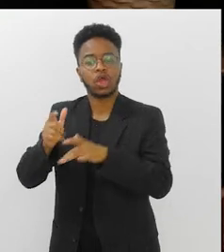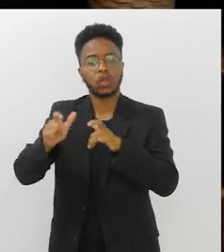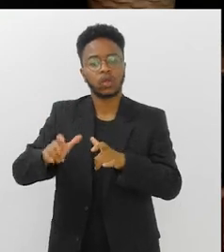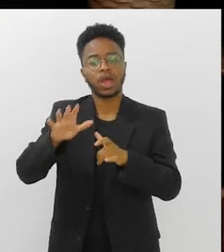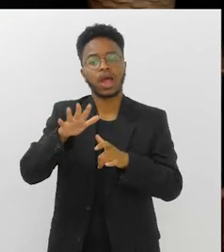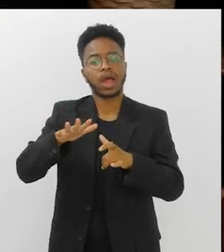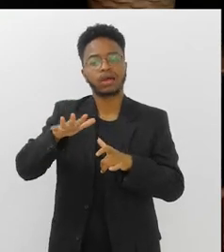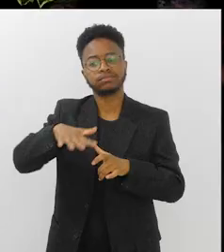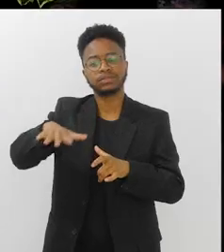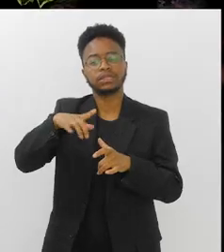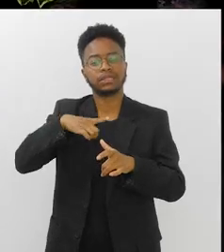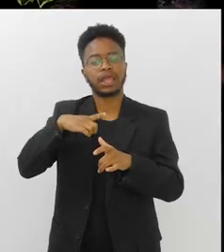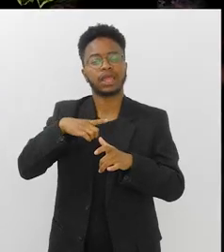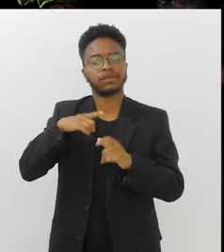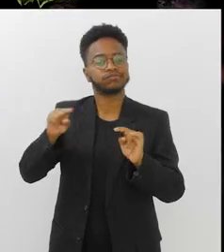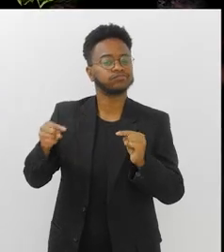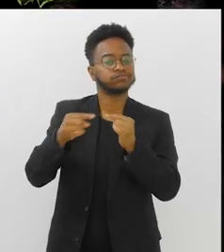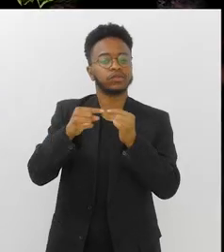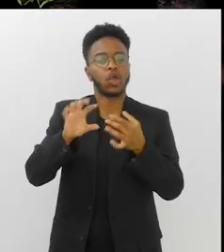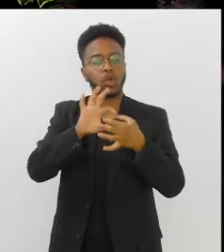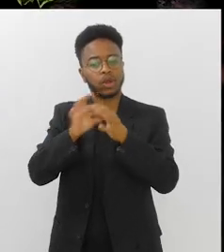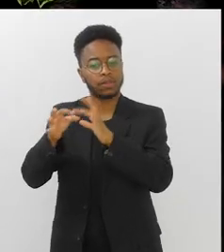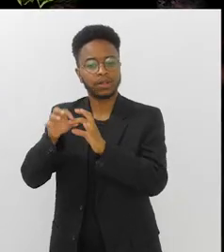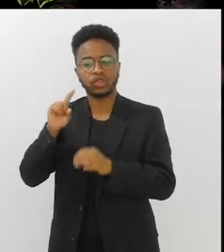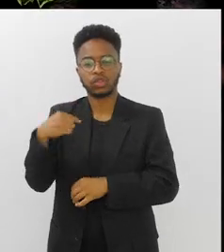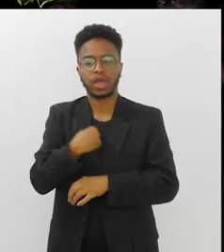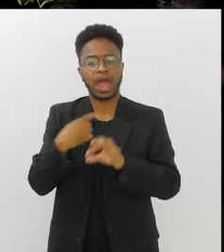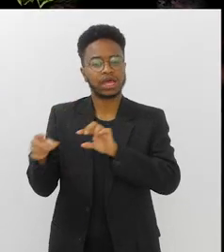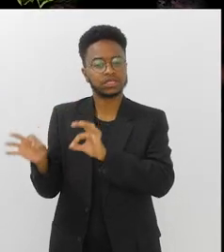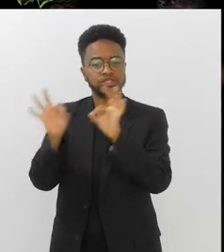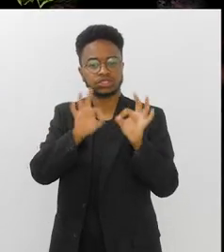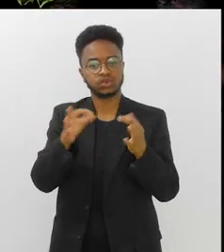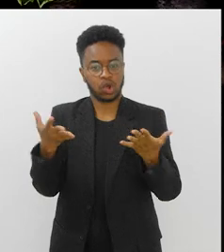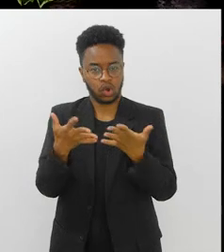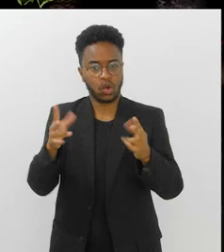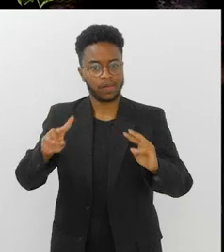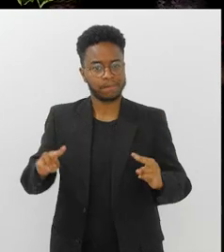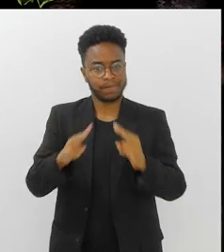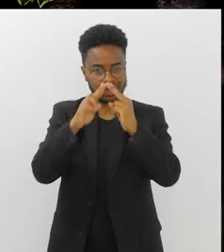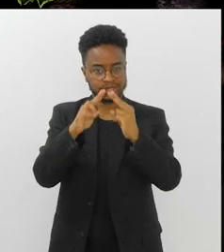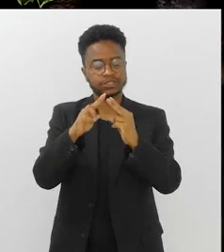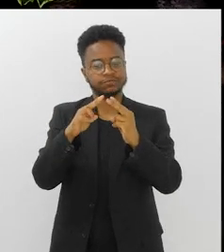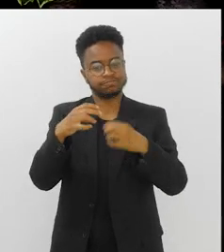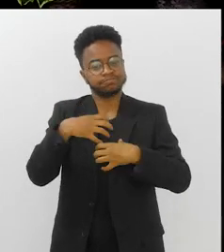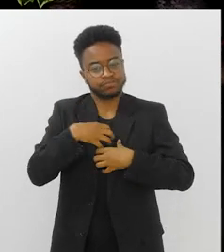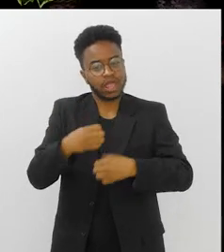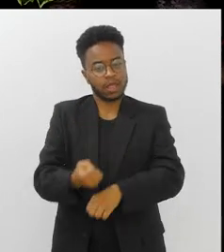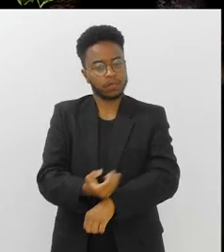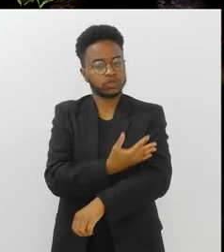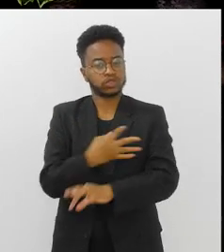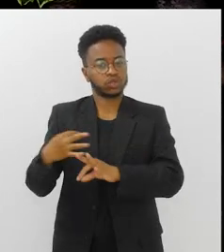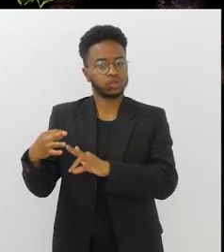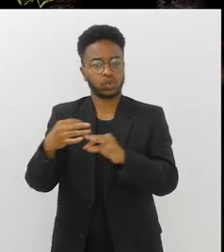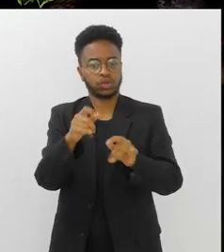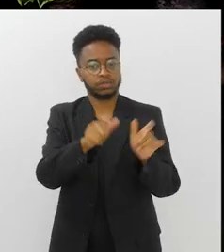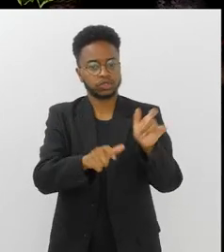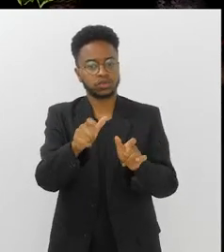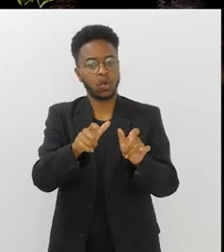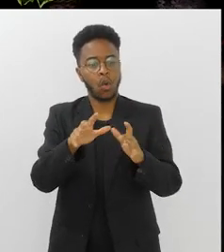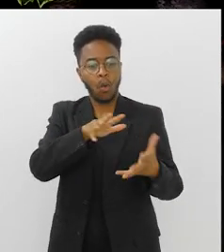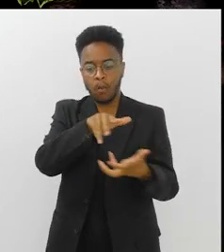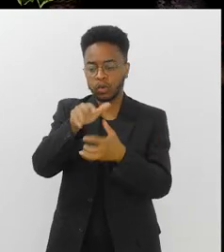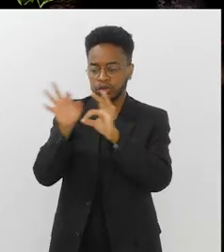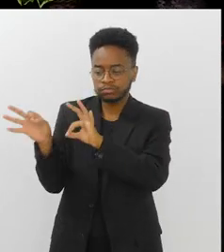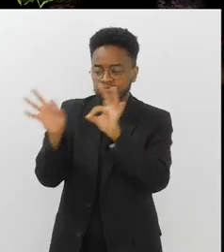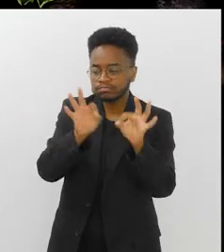Olímpico né nesse clima que a gente viu agora com os jogos de Paris que que comve né Todo mundo o planeta